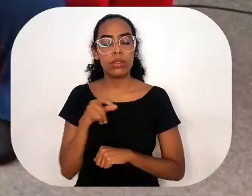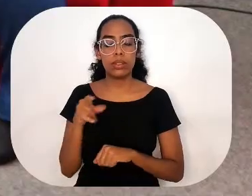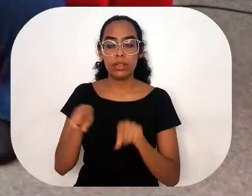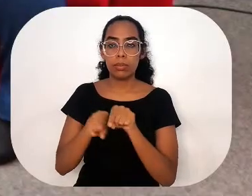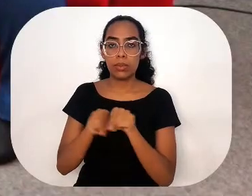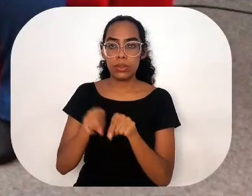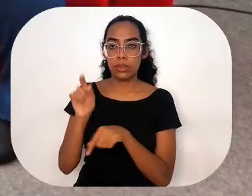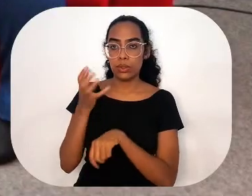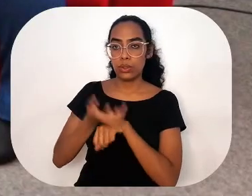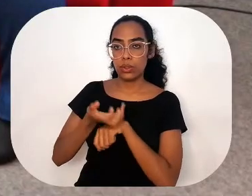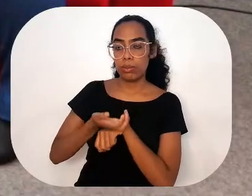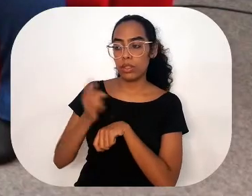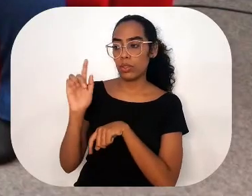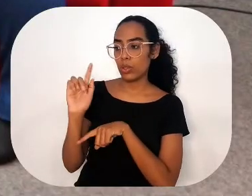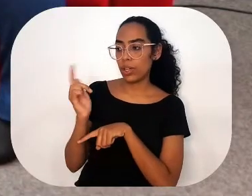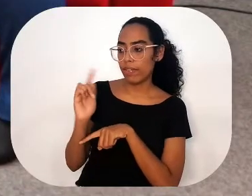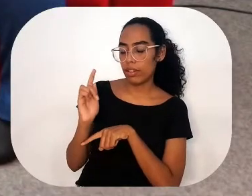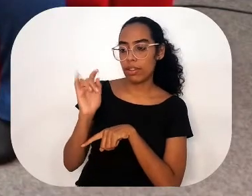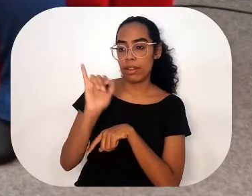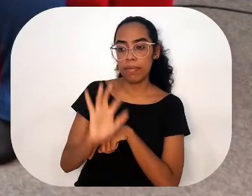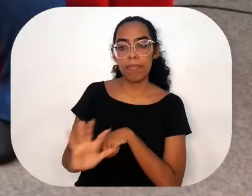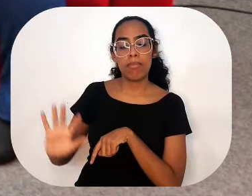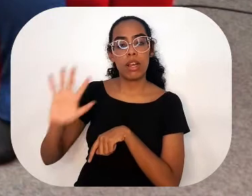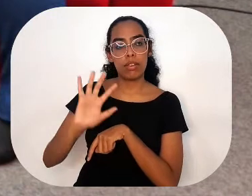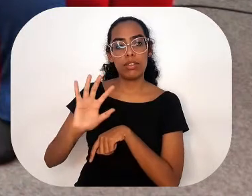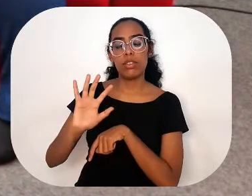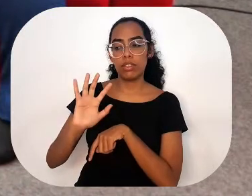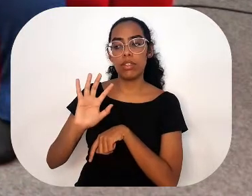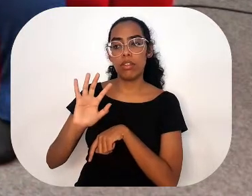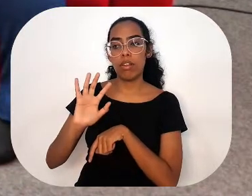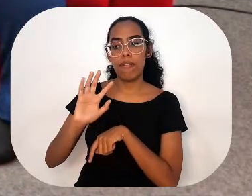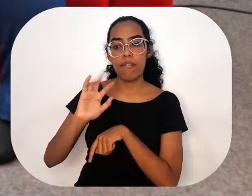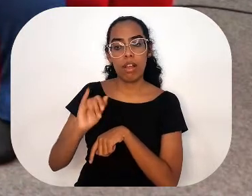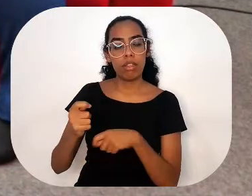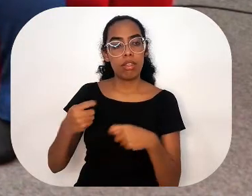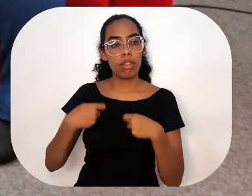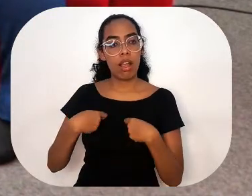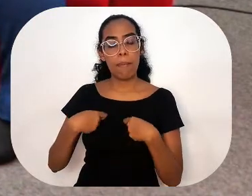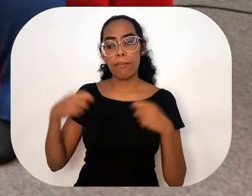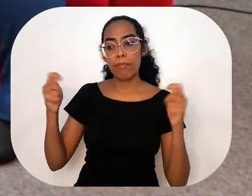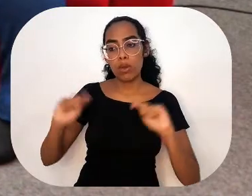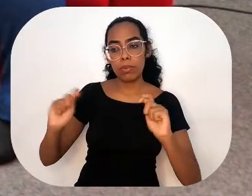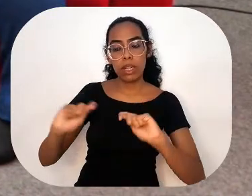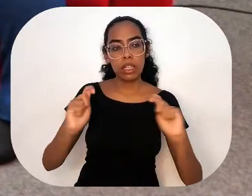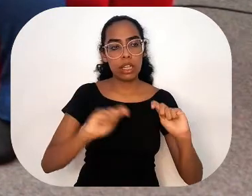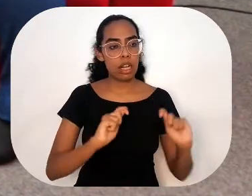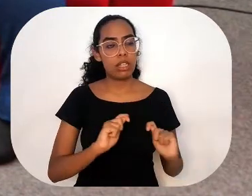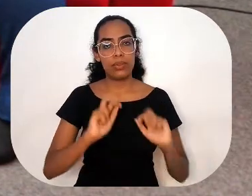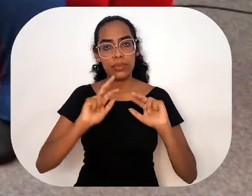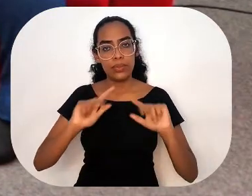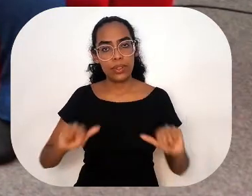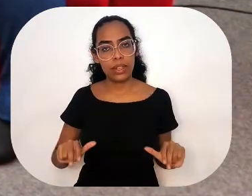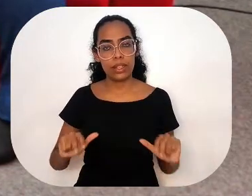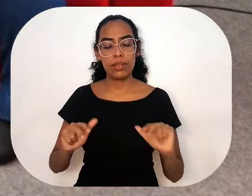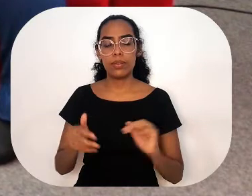da imagem da geografia da imagem que tá levando em consideração em outras possibilidades de